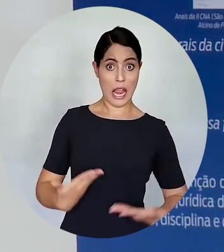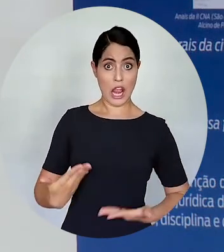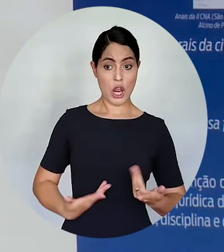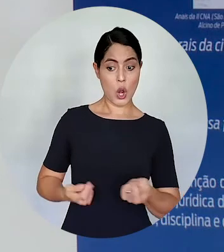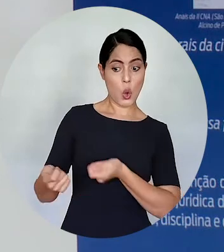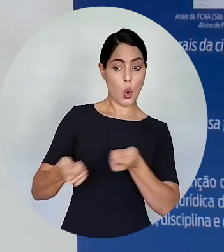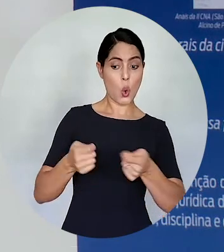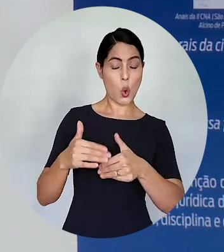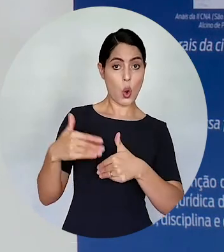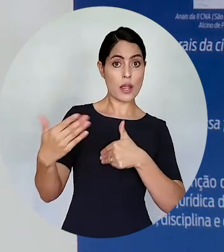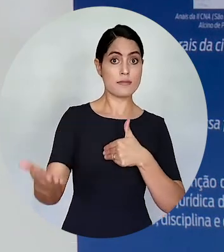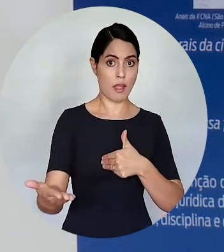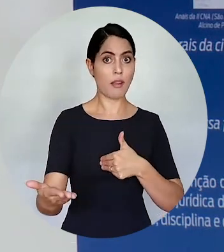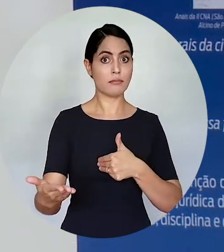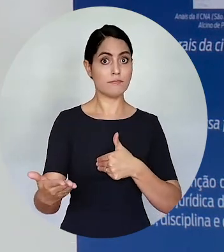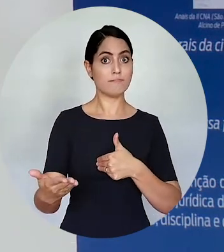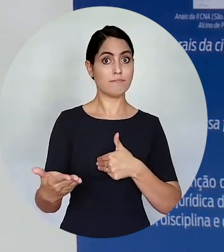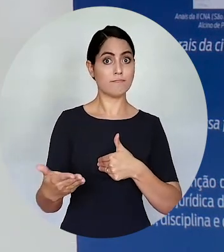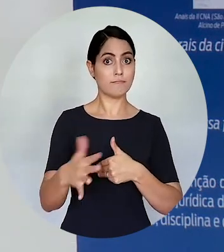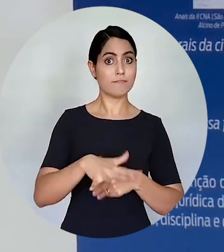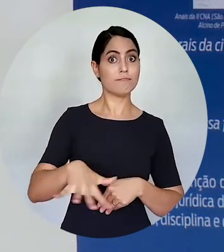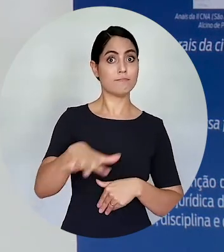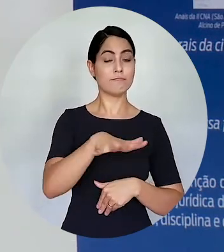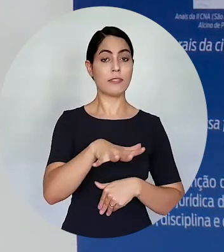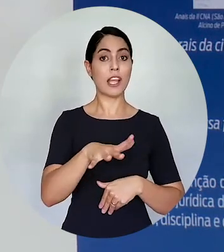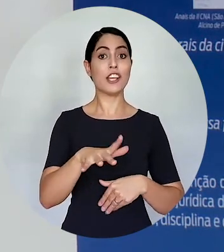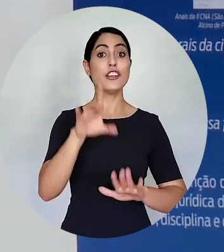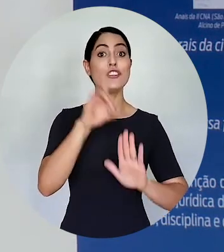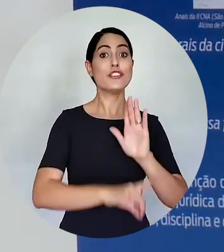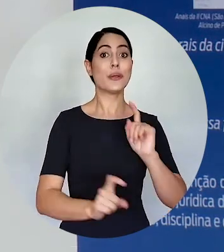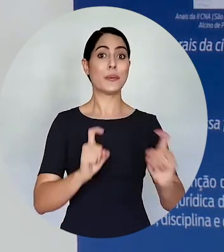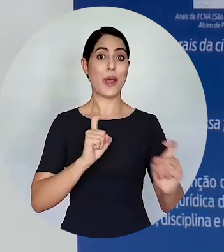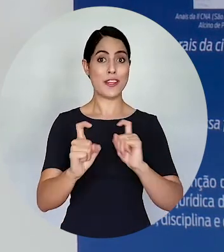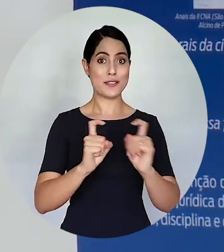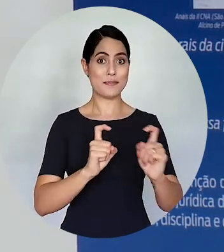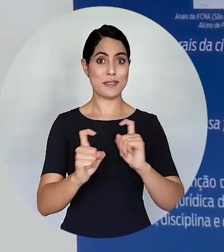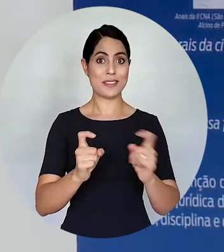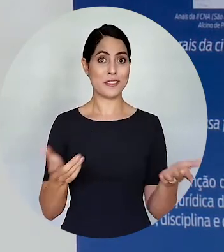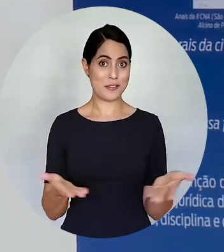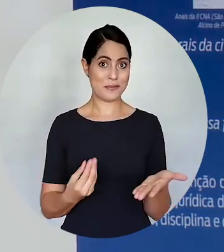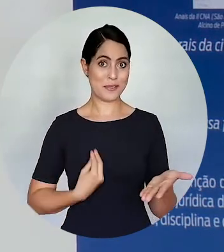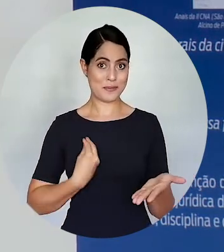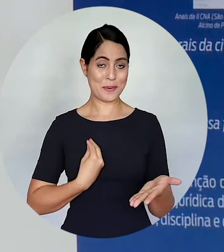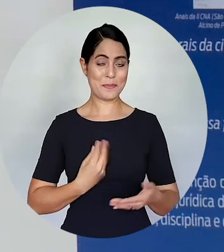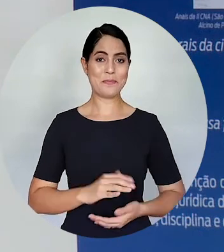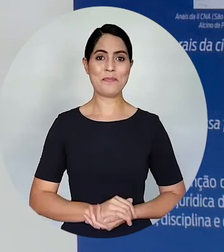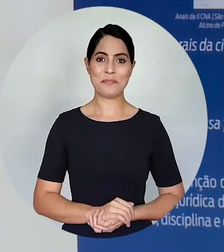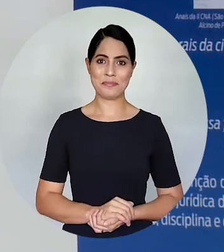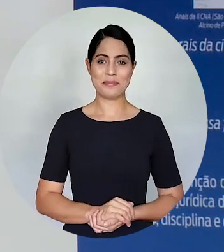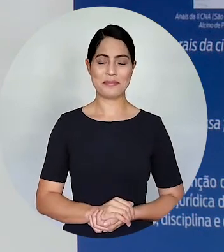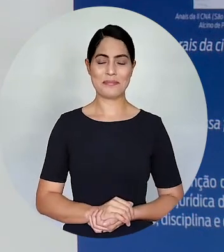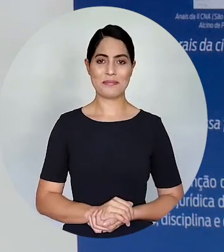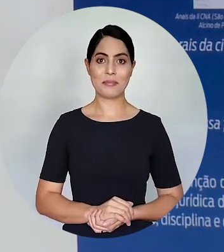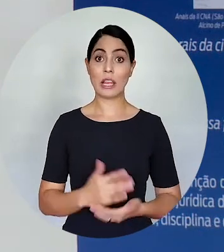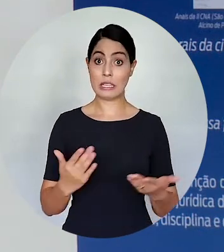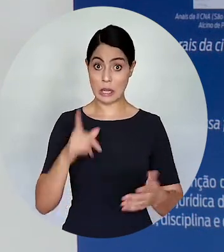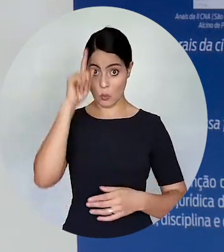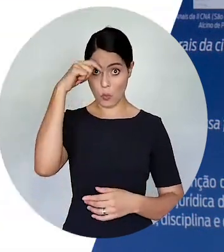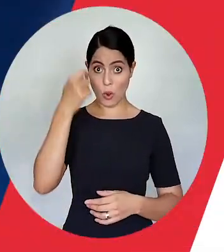agentes públicos, dos órgãos de controle externo que estão em evidência no direito administrativo